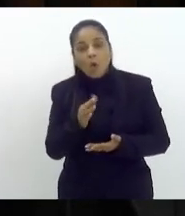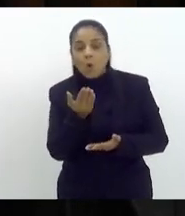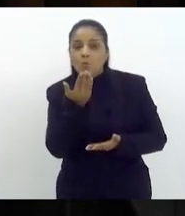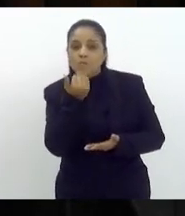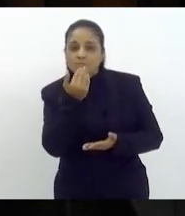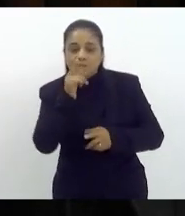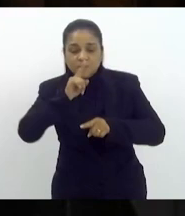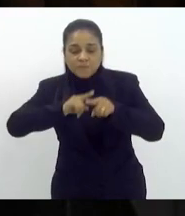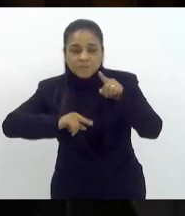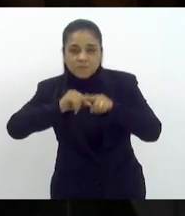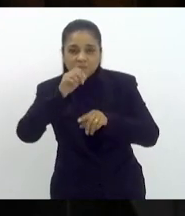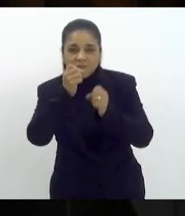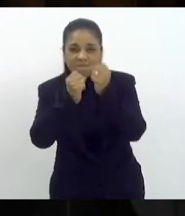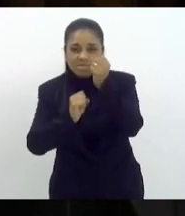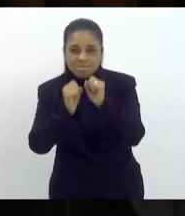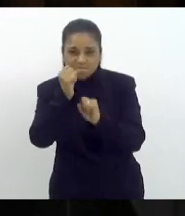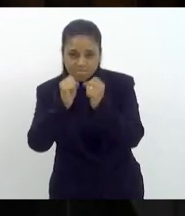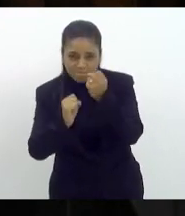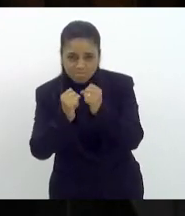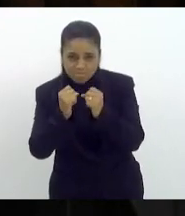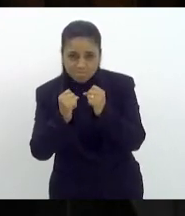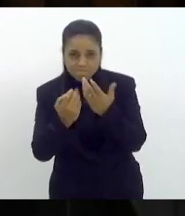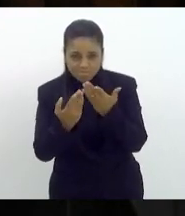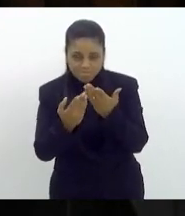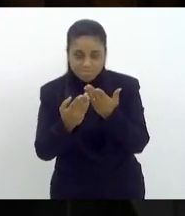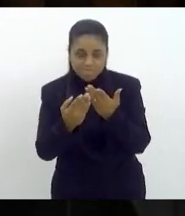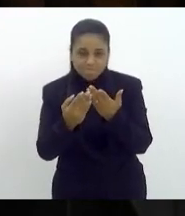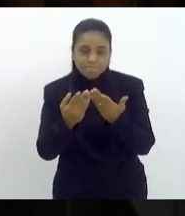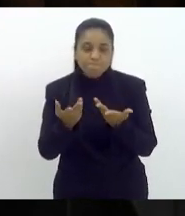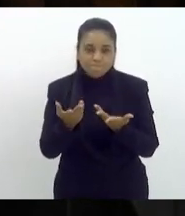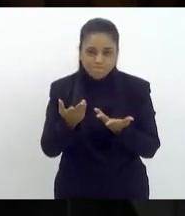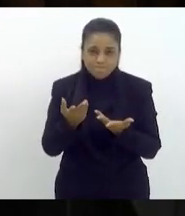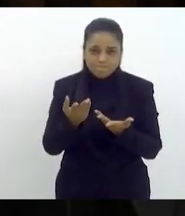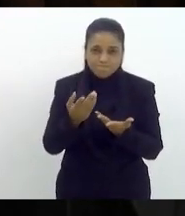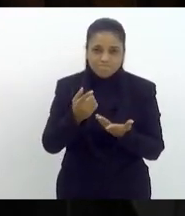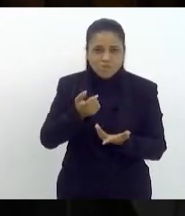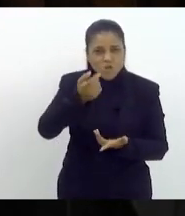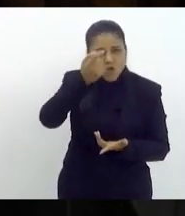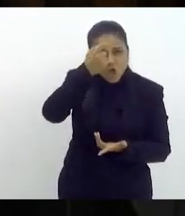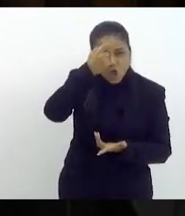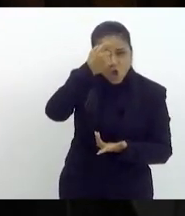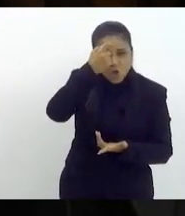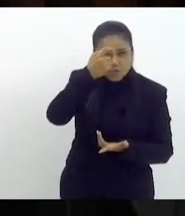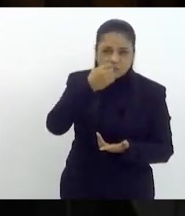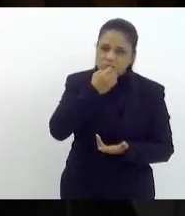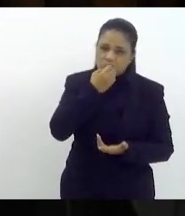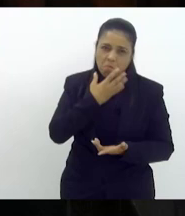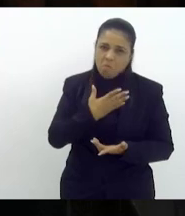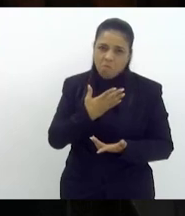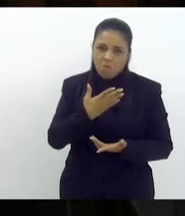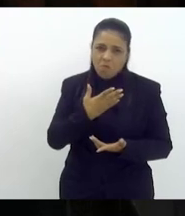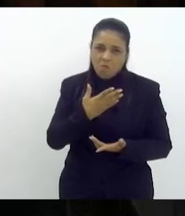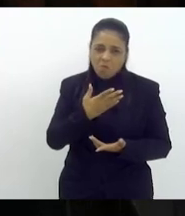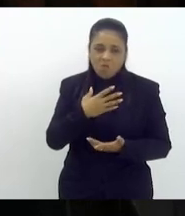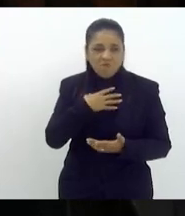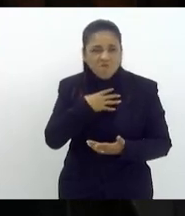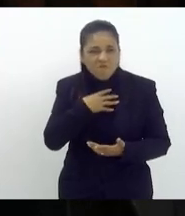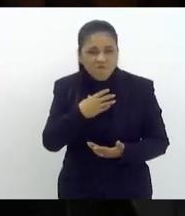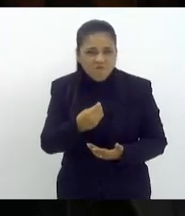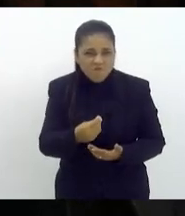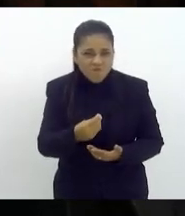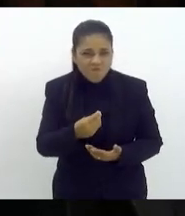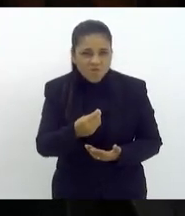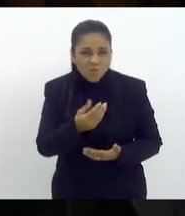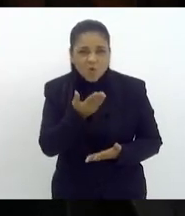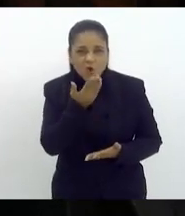ultraprocessados ninguém são consciência acha bom que seus filhos